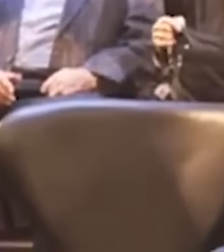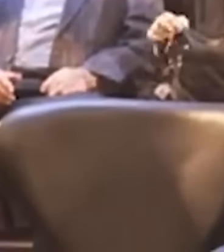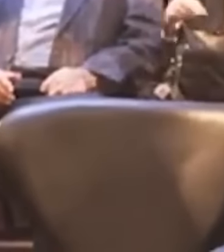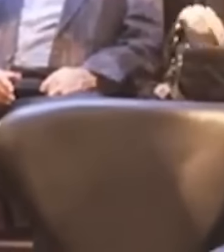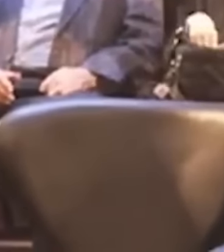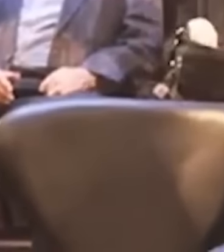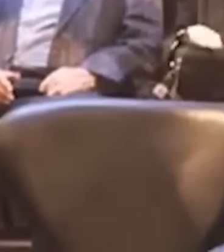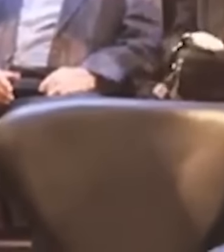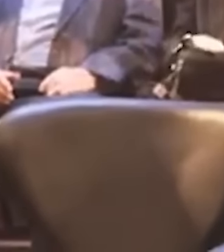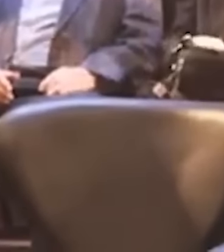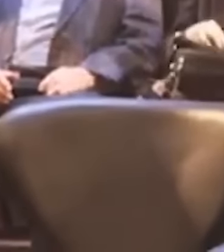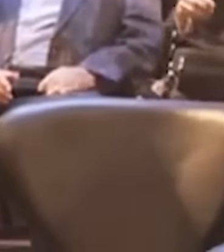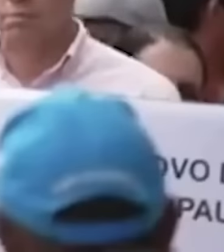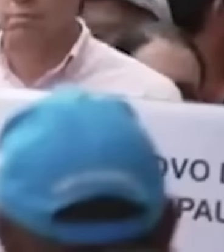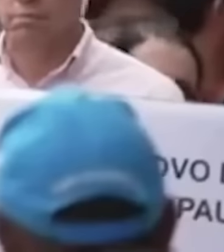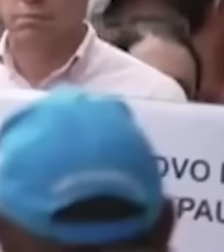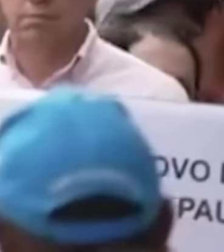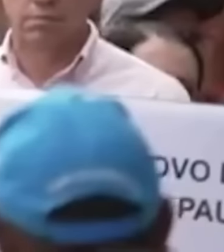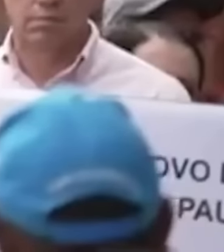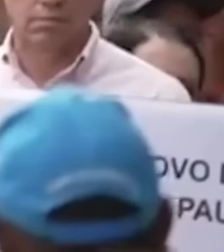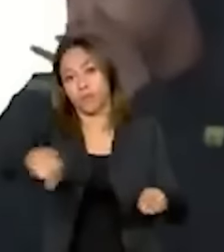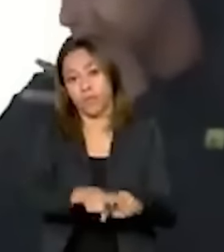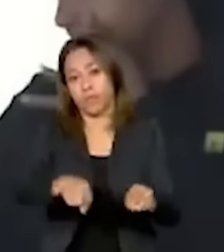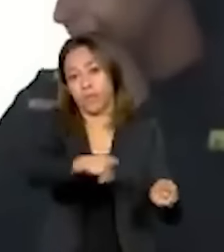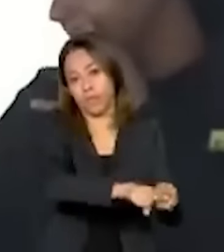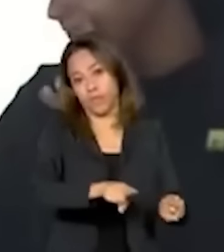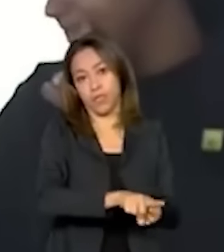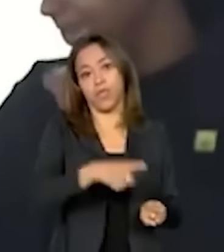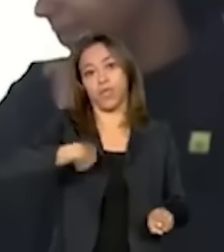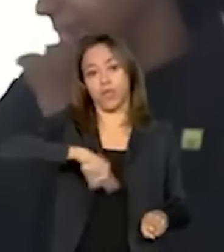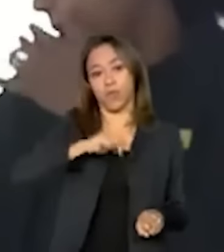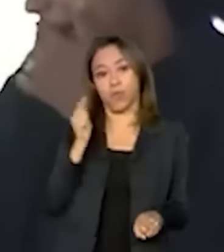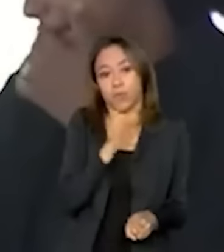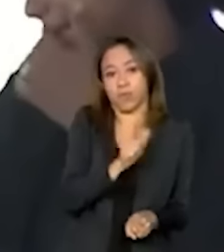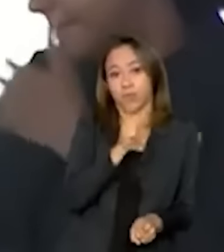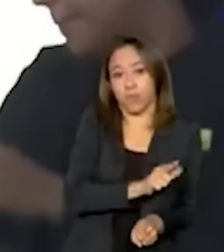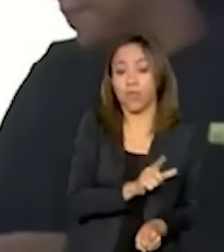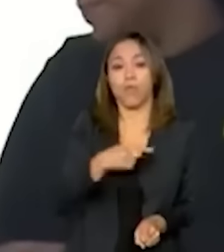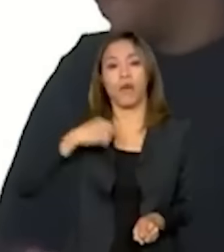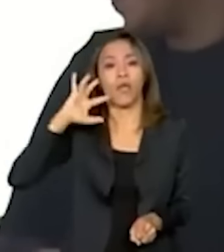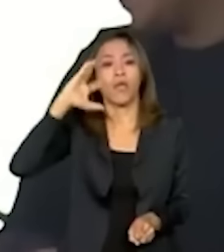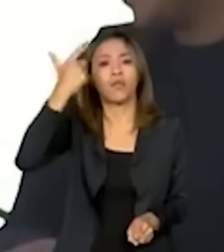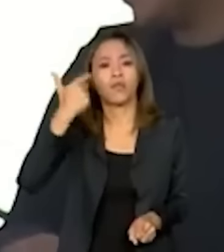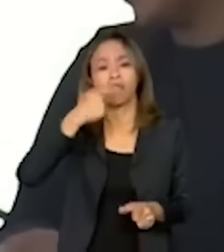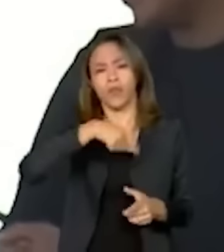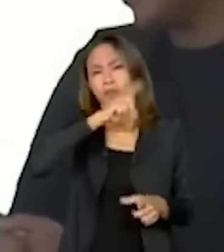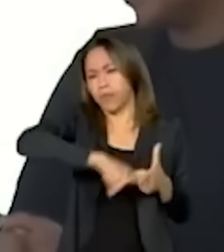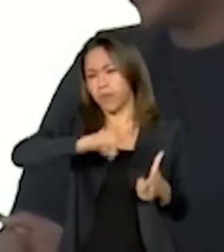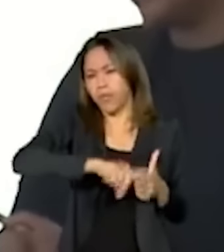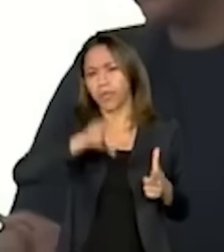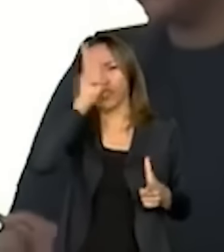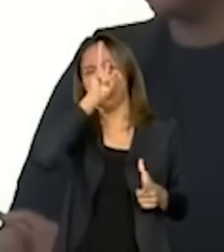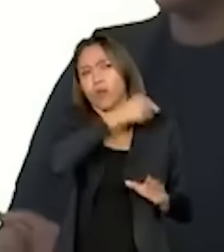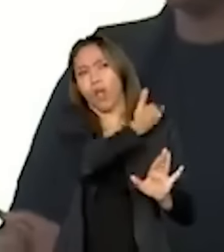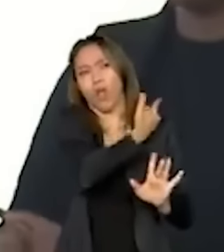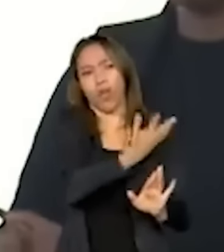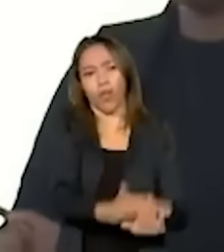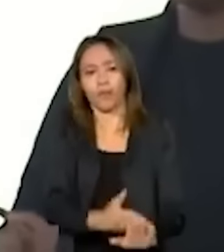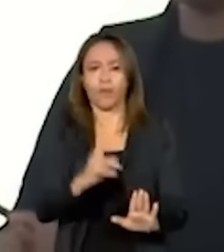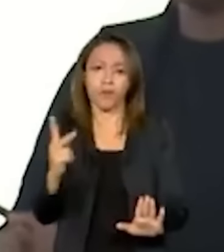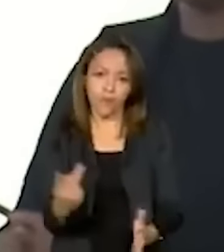eleitoral contra Tarcísio de Freitas e Ricardo Nunes uma das ações se resultar em